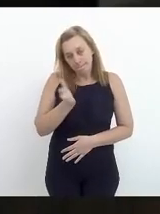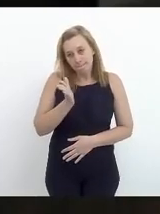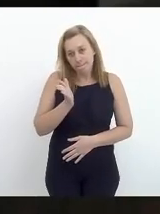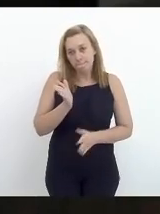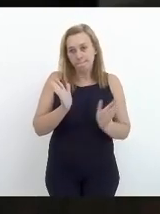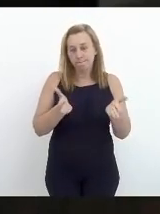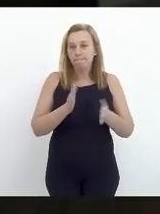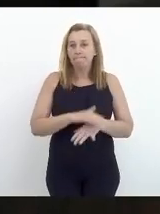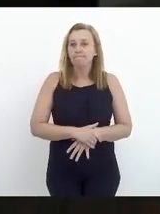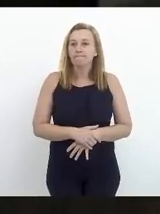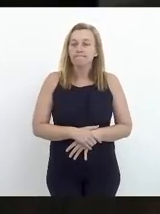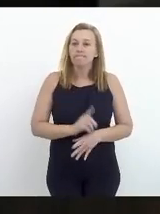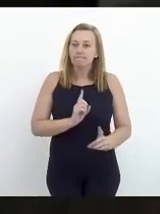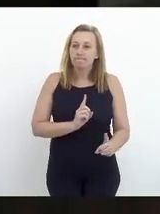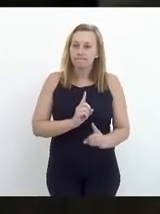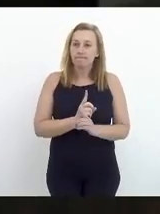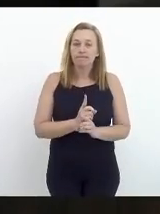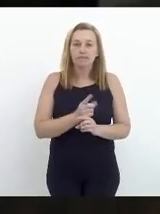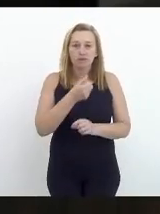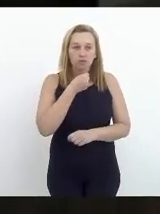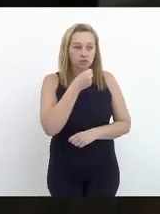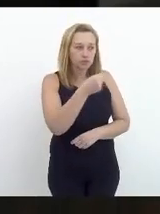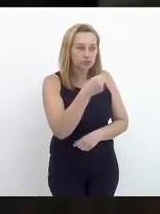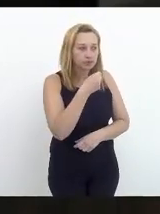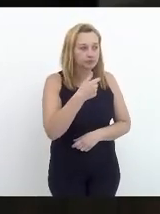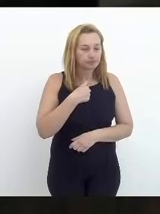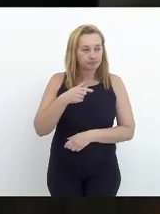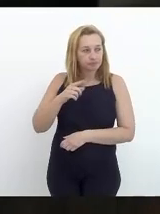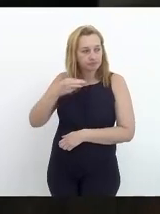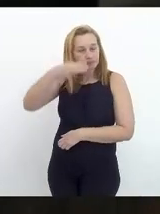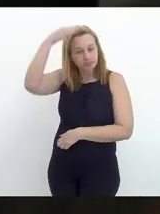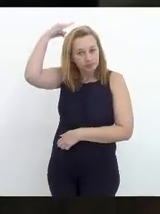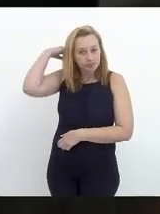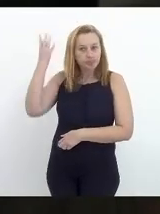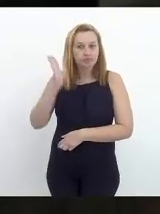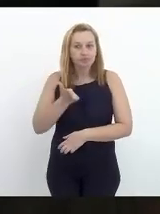após nosso encontro com o jornalista e o Márcio, já atendi